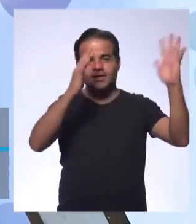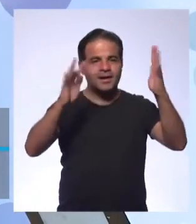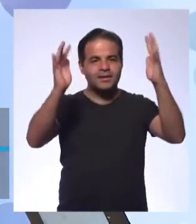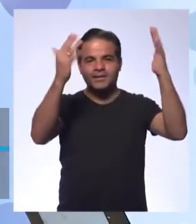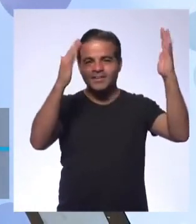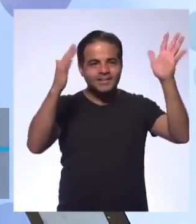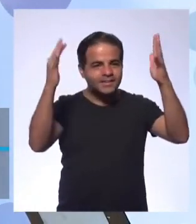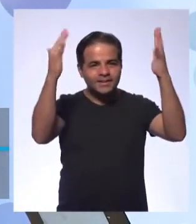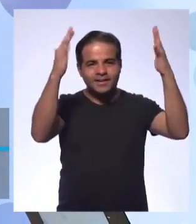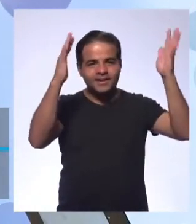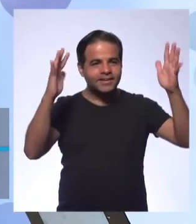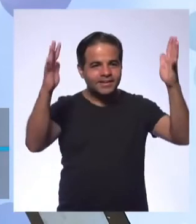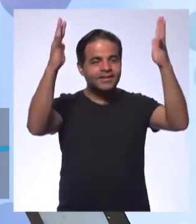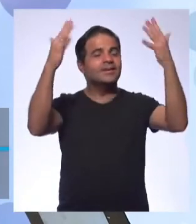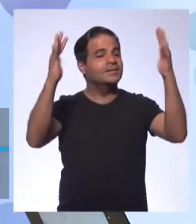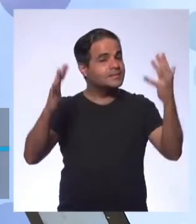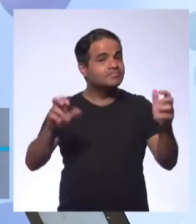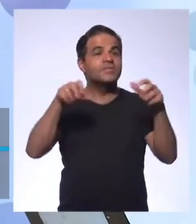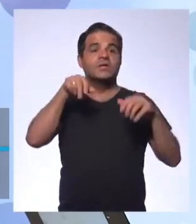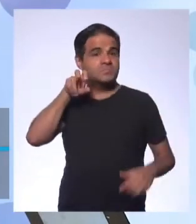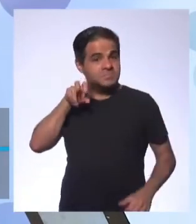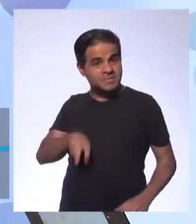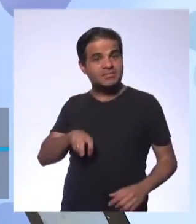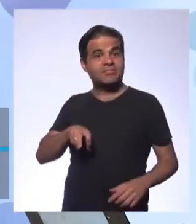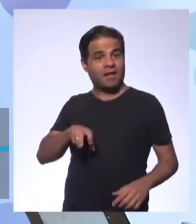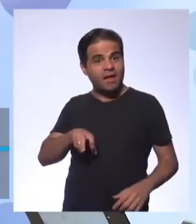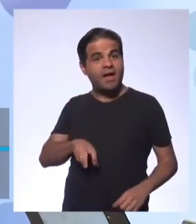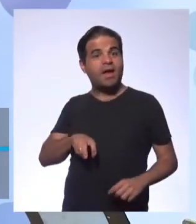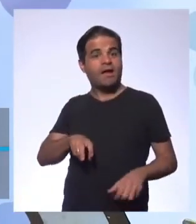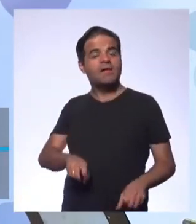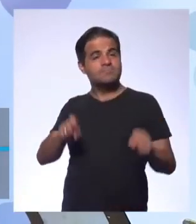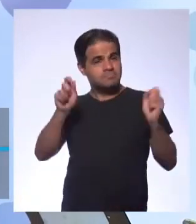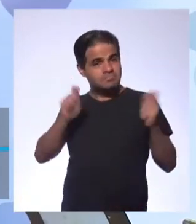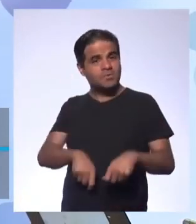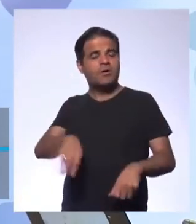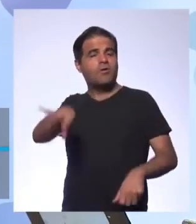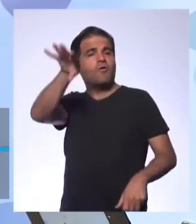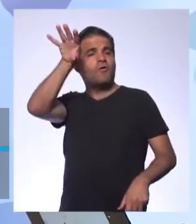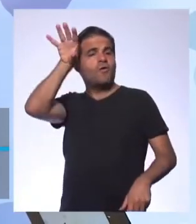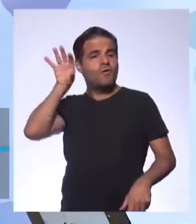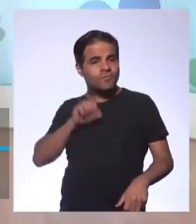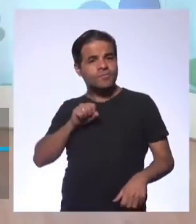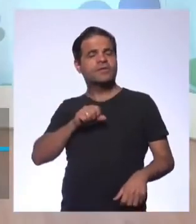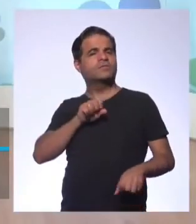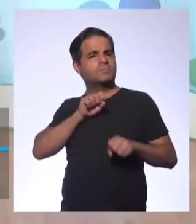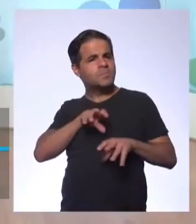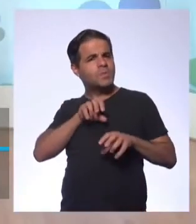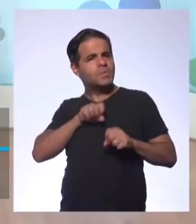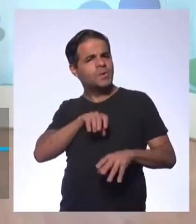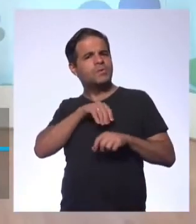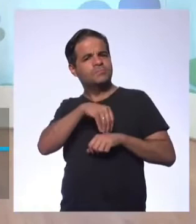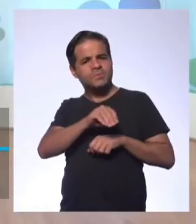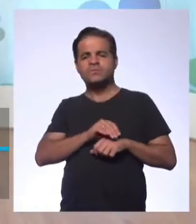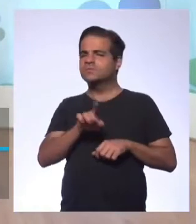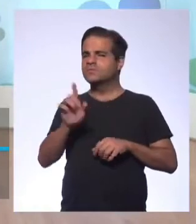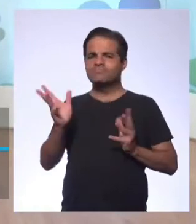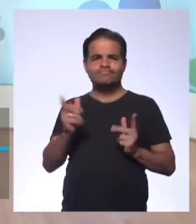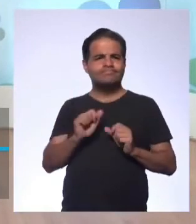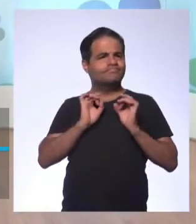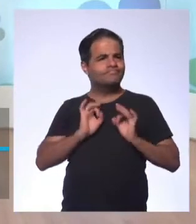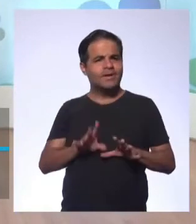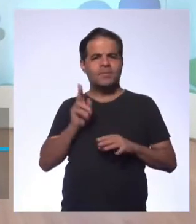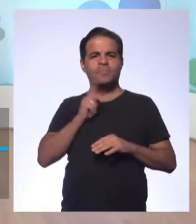mesmo. Eu até sentei para poder ouvir você ministrar. Você é uma